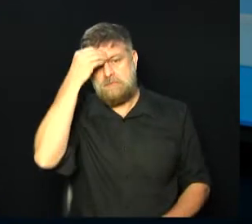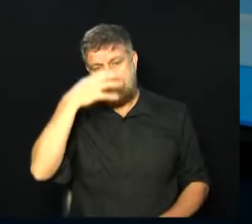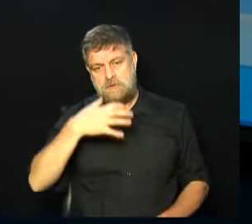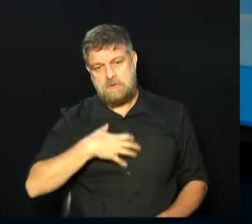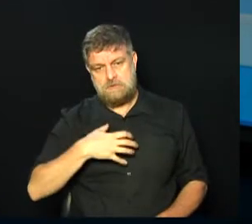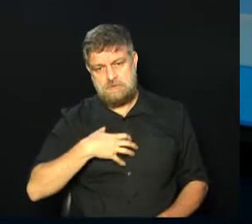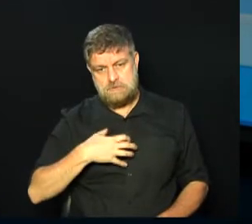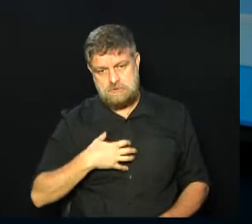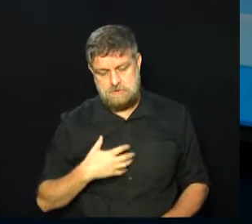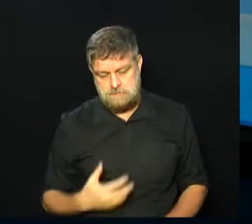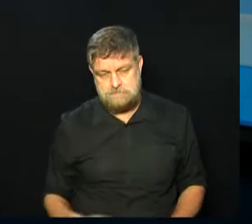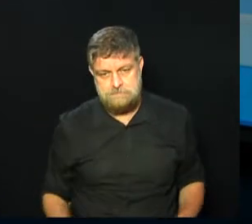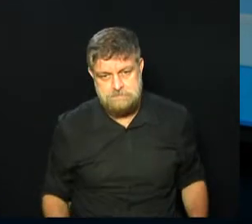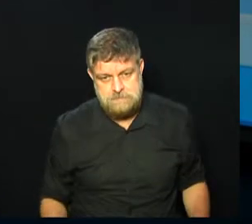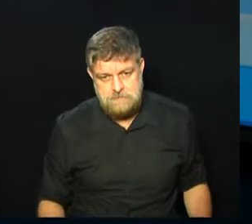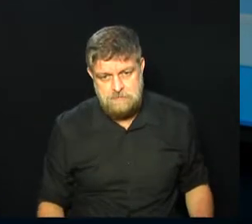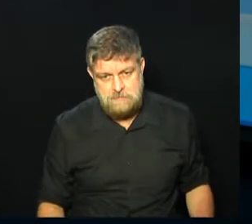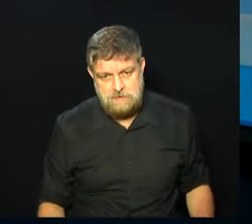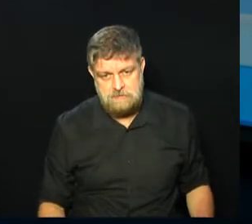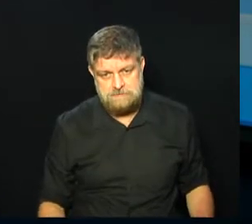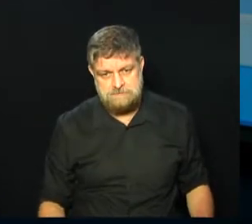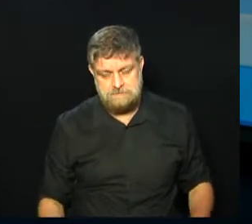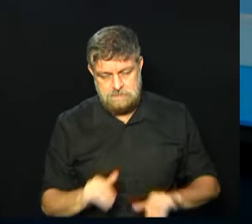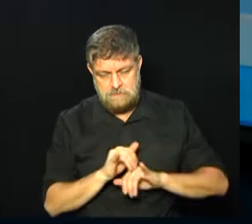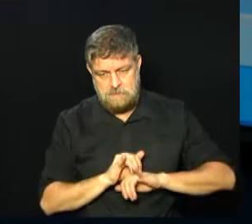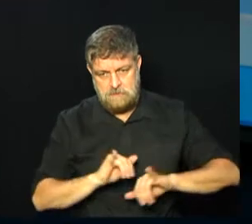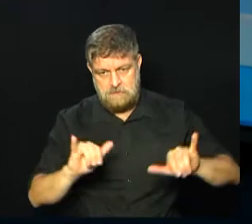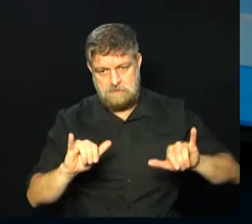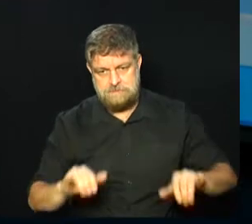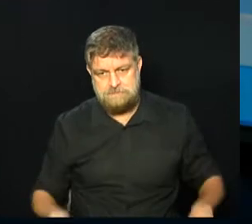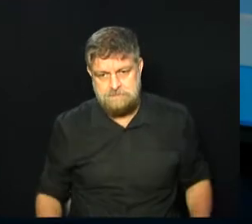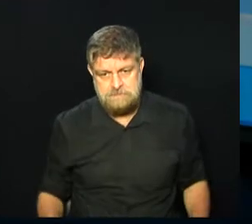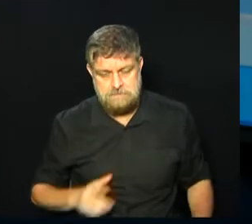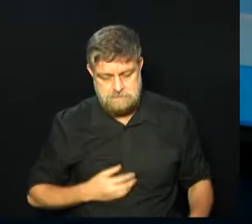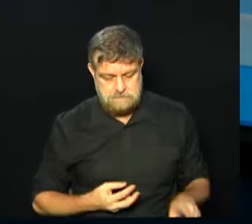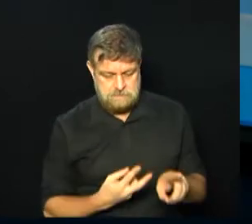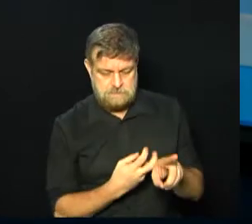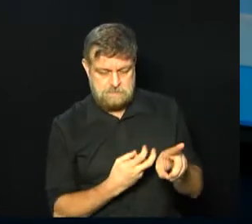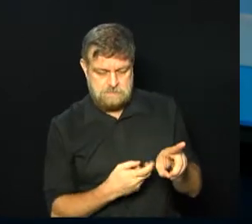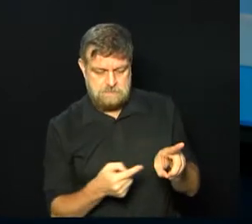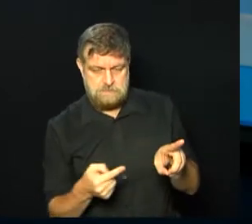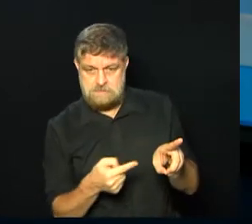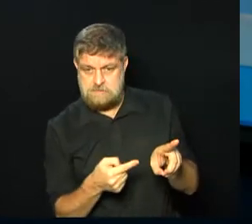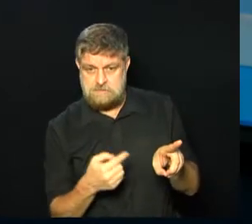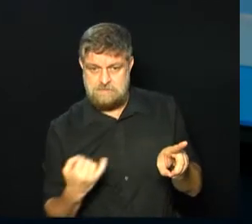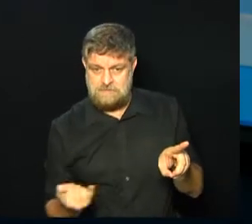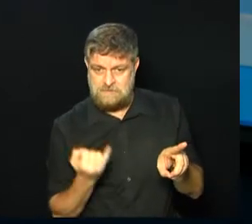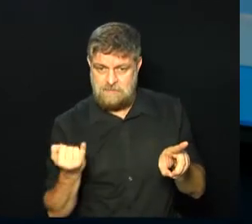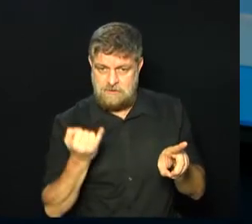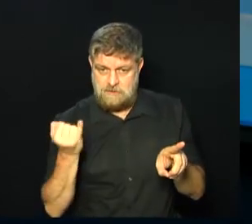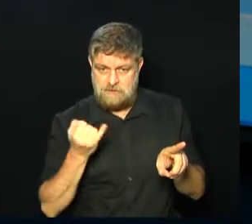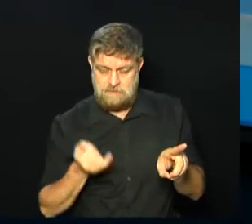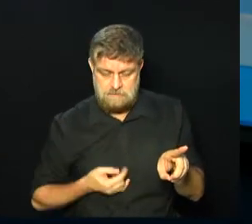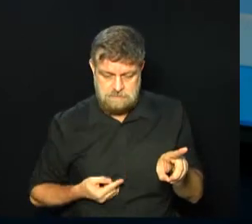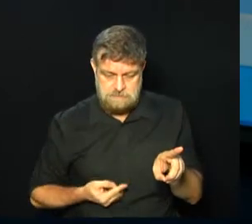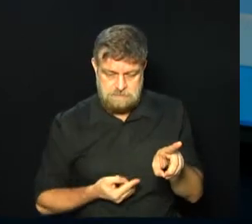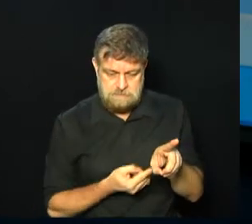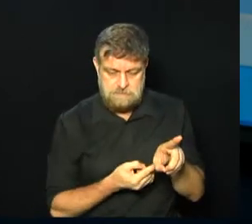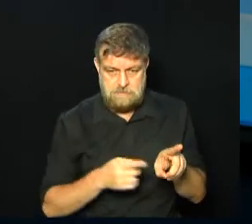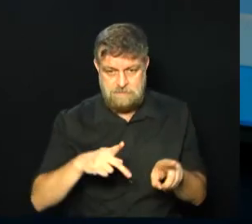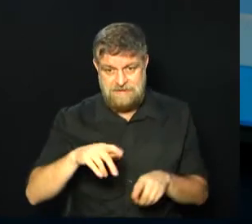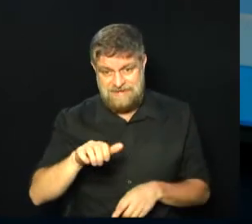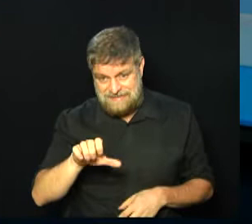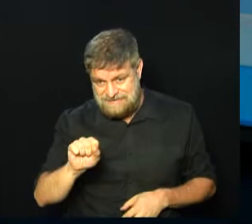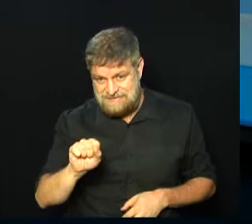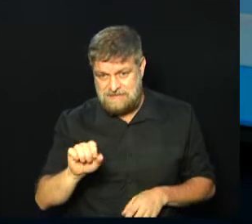a sensibilizá-lo. Falar sobre câncer de próstata, da importância dos exames de PSA e toque